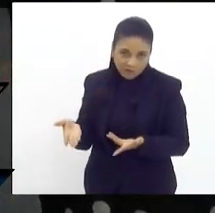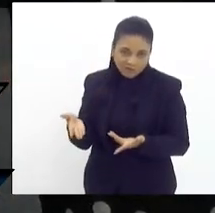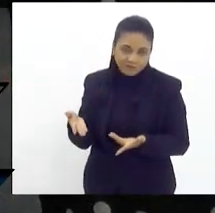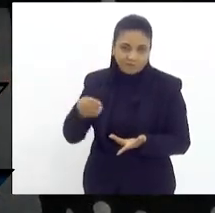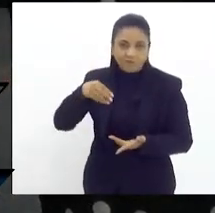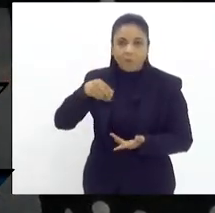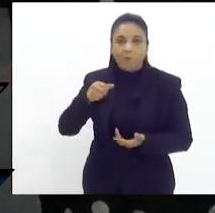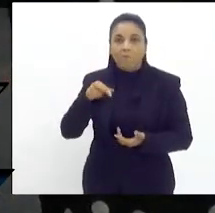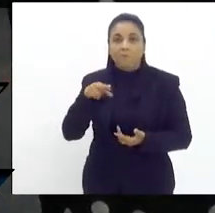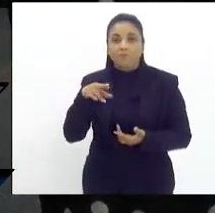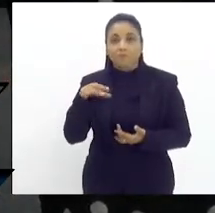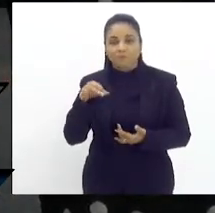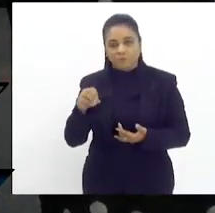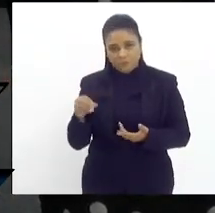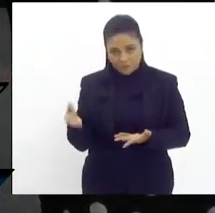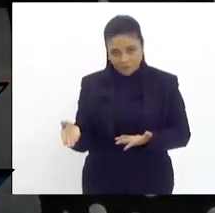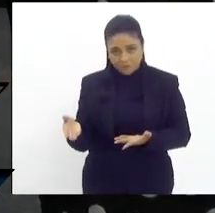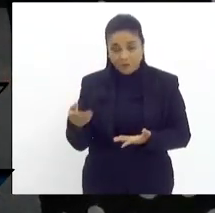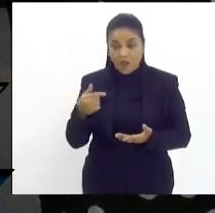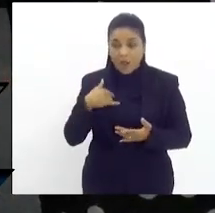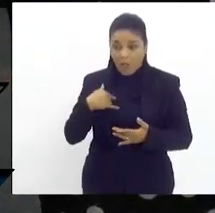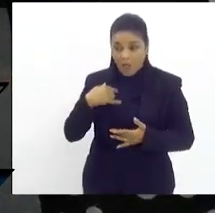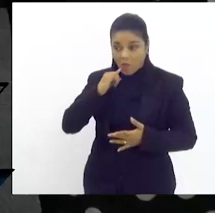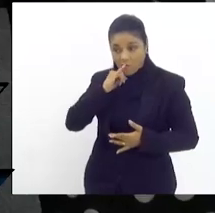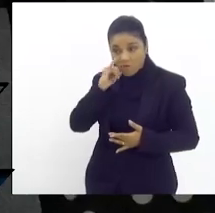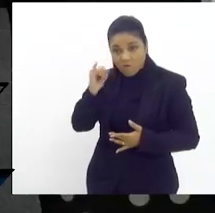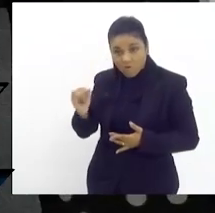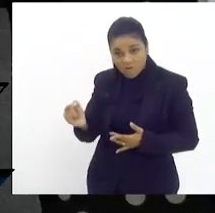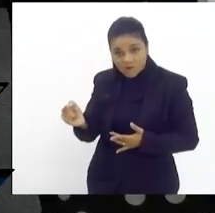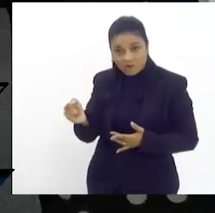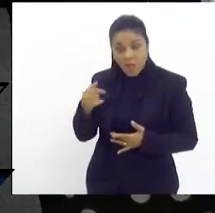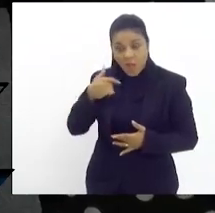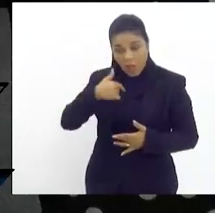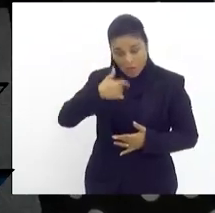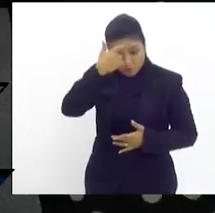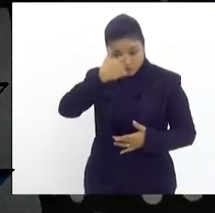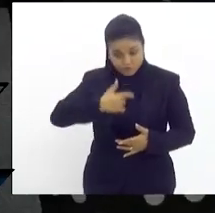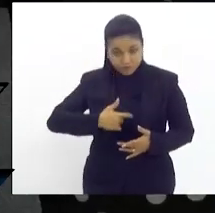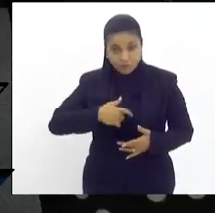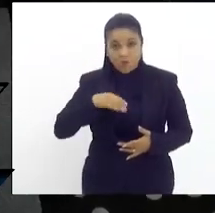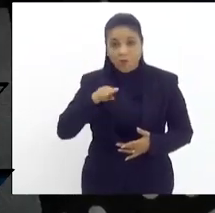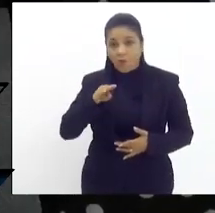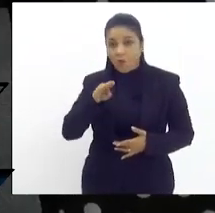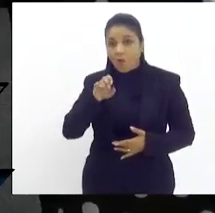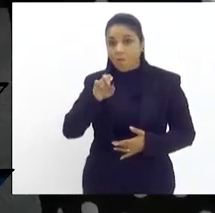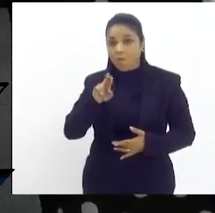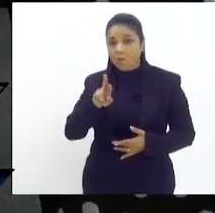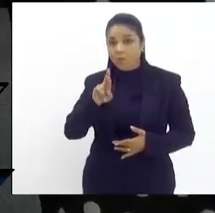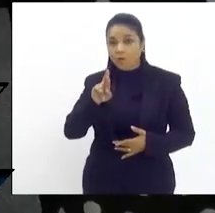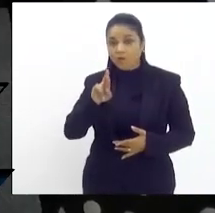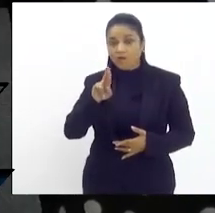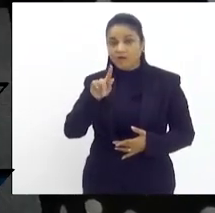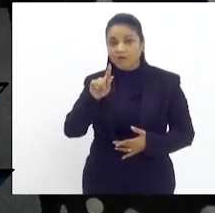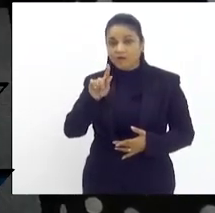e olha que eu disse a ele quem tá falando era um Pequeno Burguês porque senão eu tô correndo risco